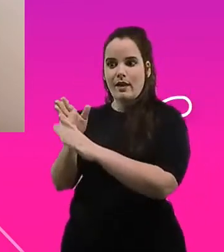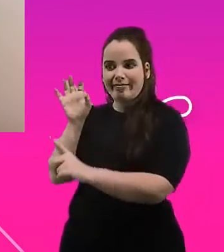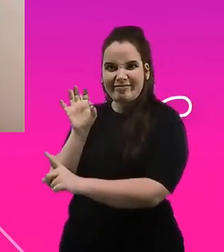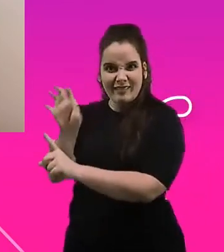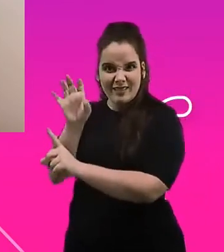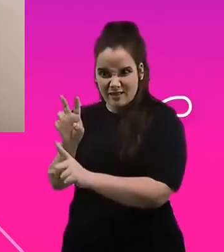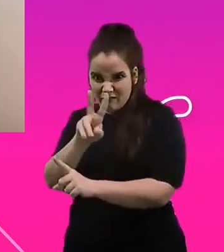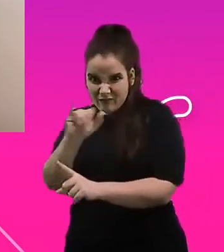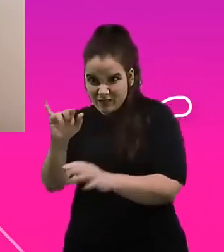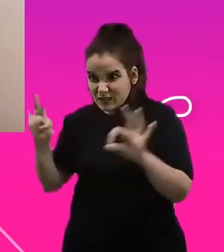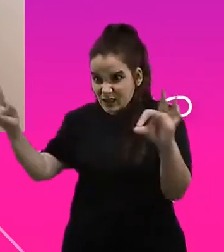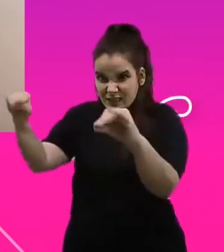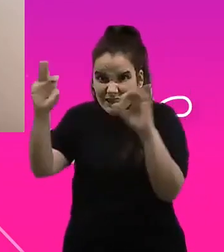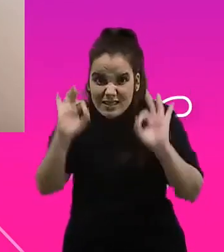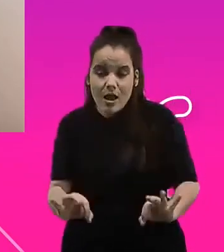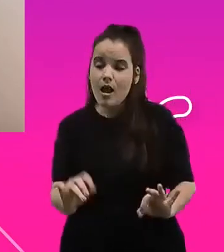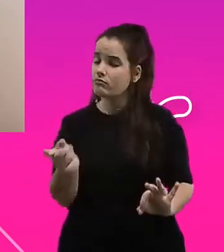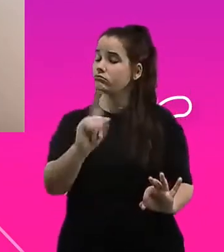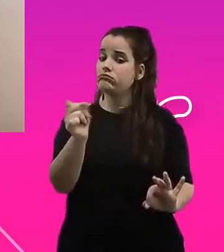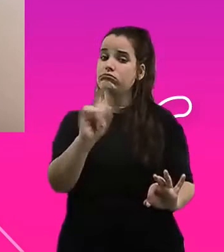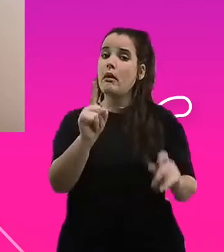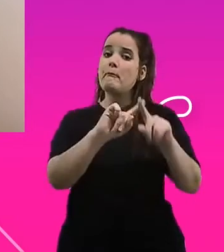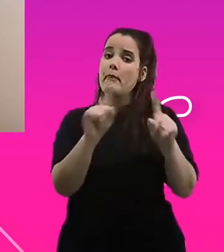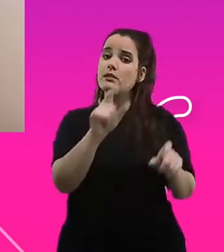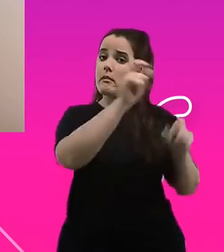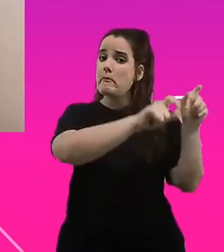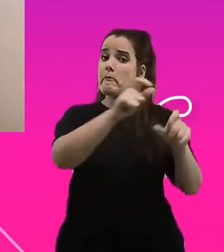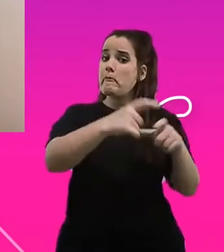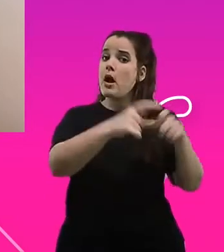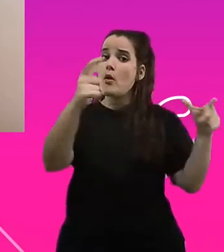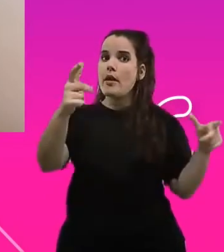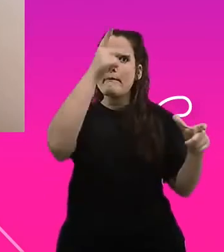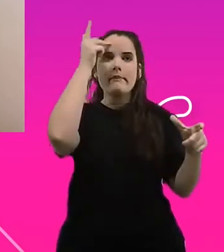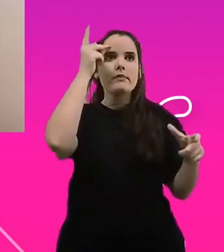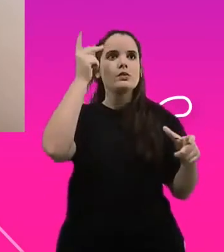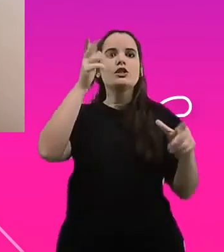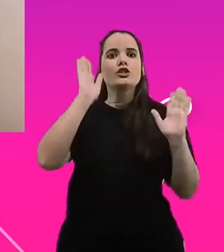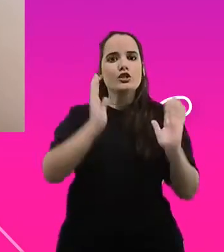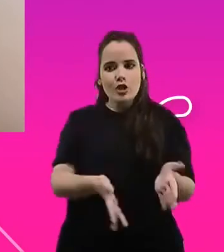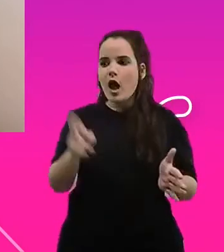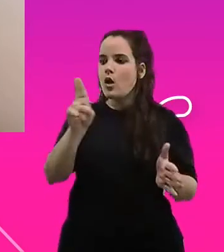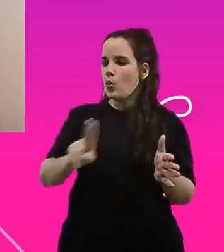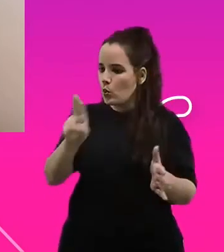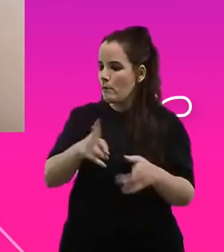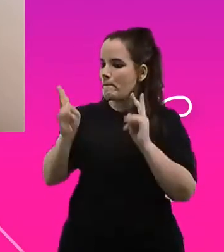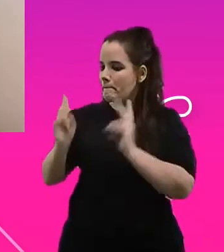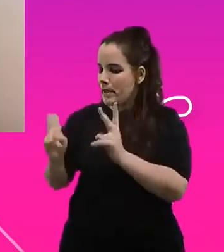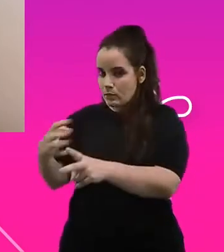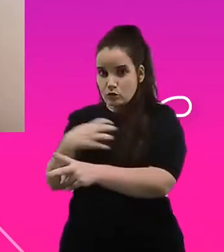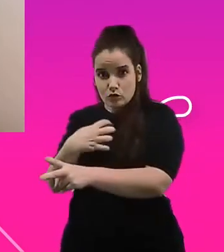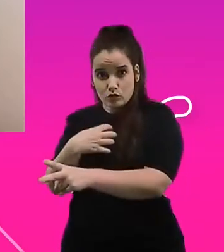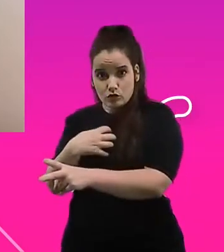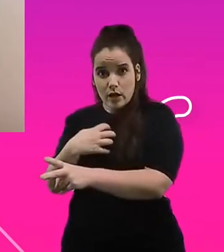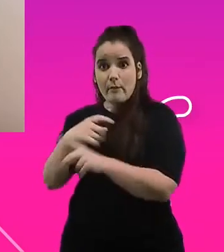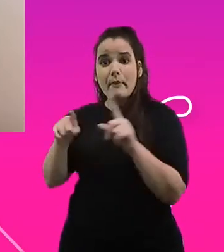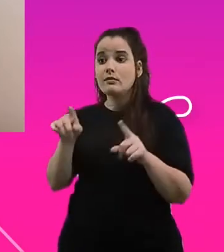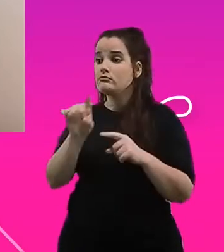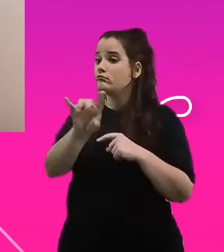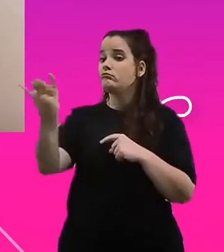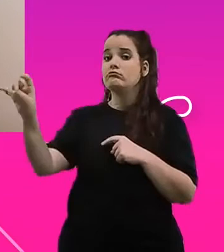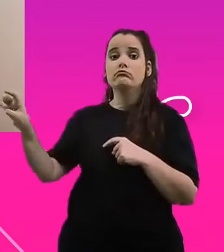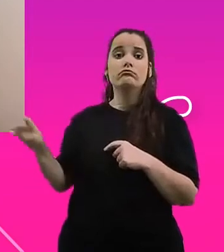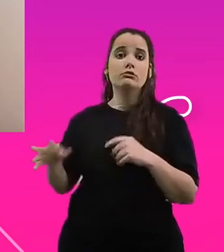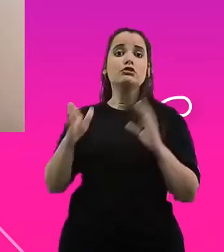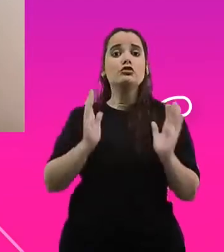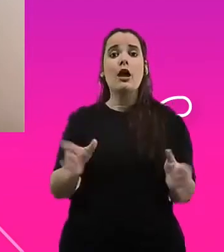tendência que a galera já pegou a ferramenta e já está consumindo de um jeito muito específico, né?